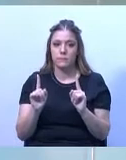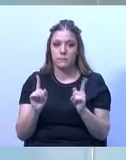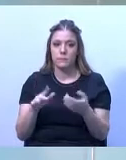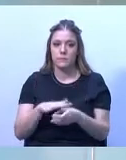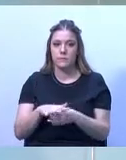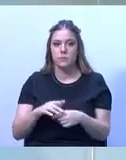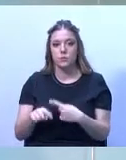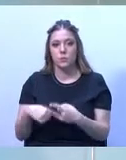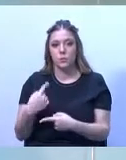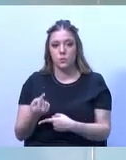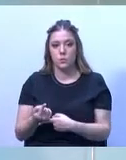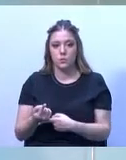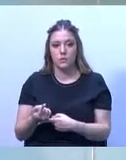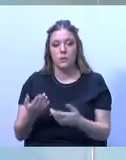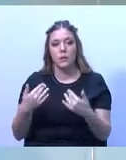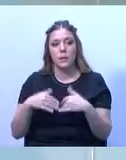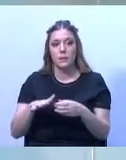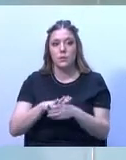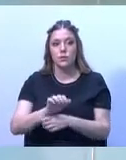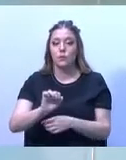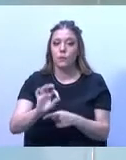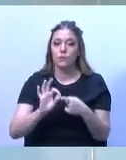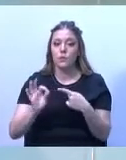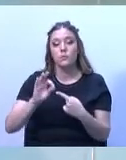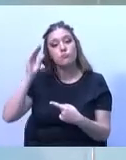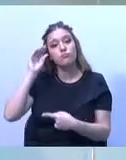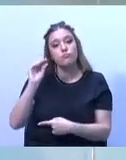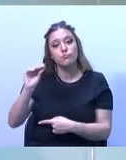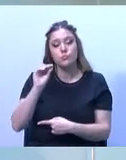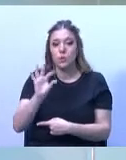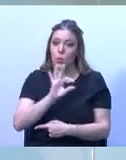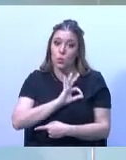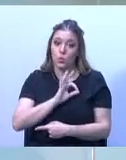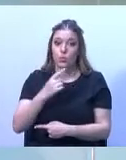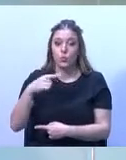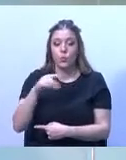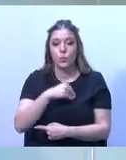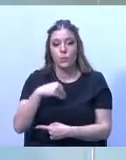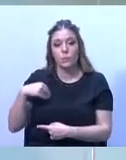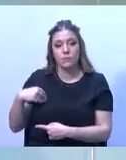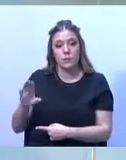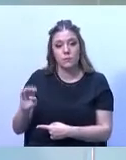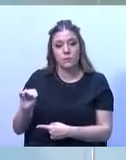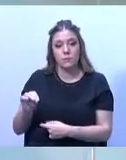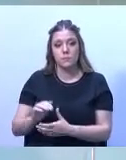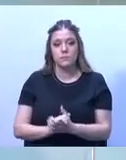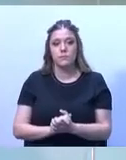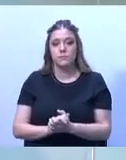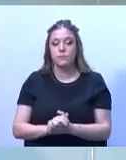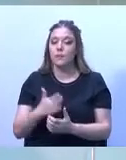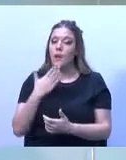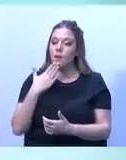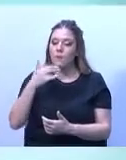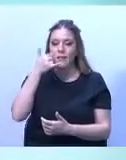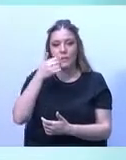de situação, entende? Mas para o seu caso em concreto, de facto, aconselharia o Sr. Vasco a consultar um podologista. Okay. Muito obrigada